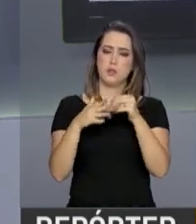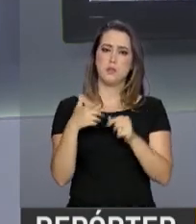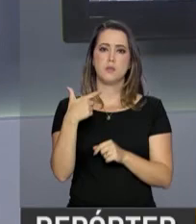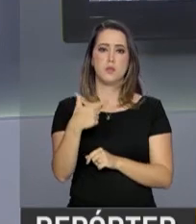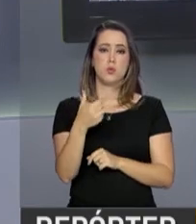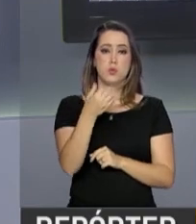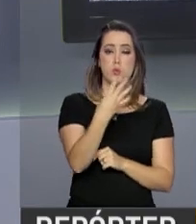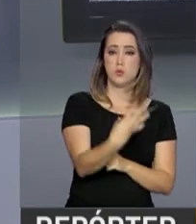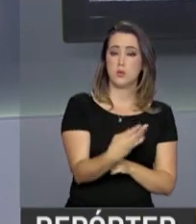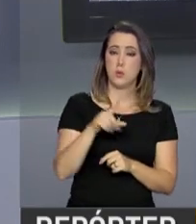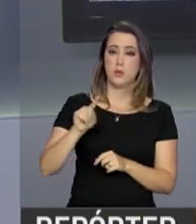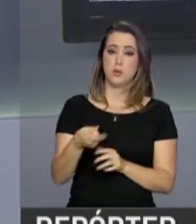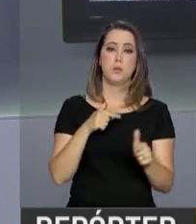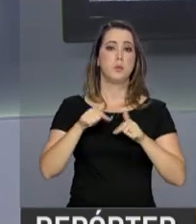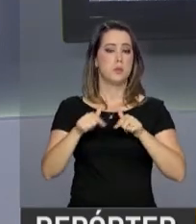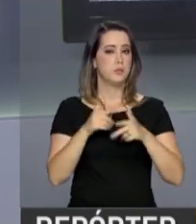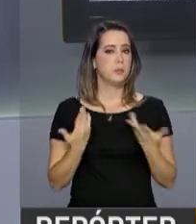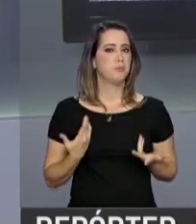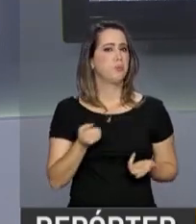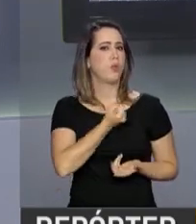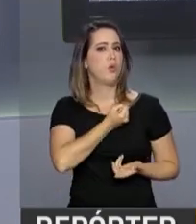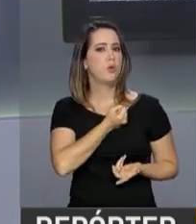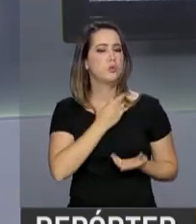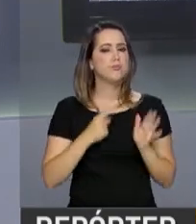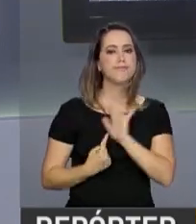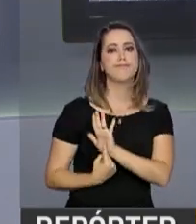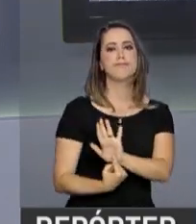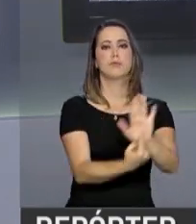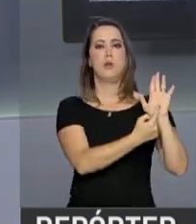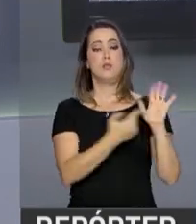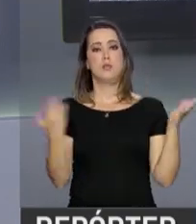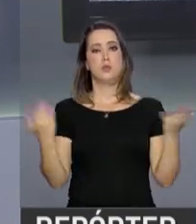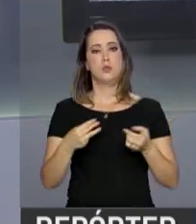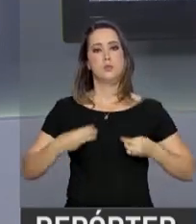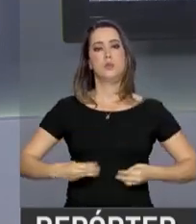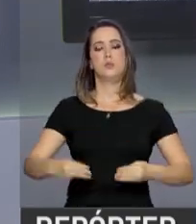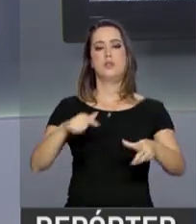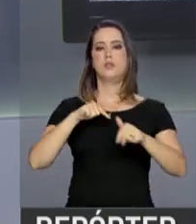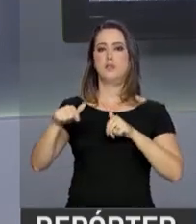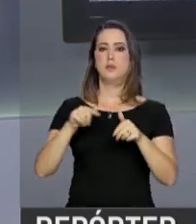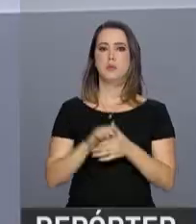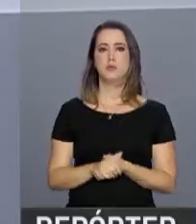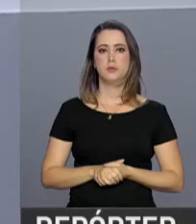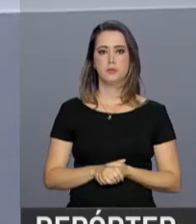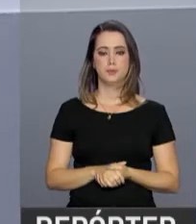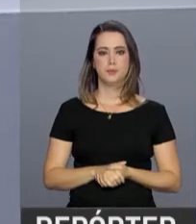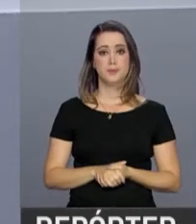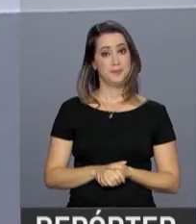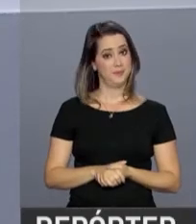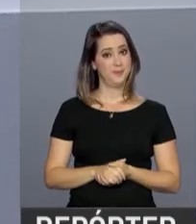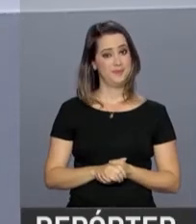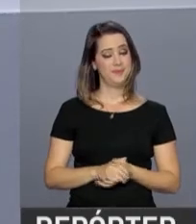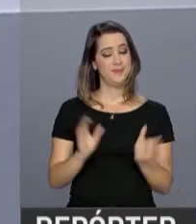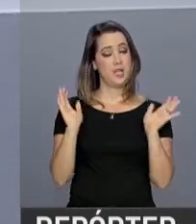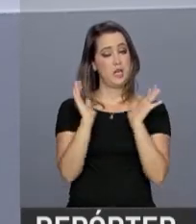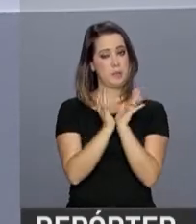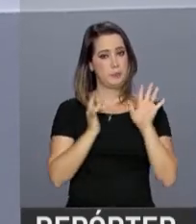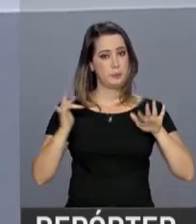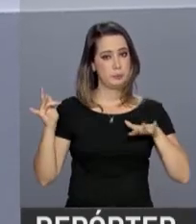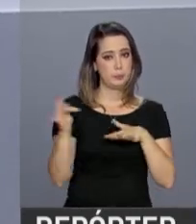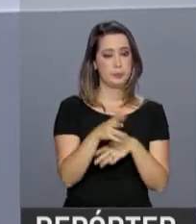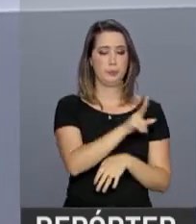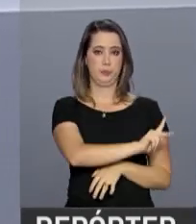de 204 mil empregos. Os números foram divulgados hoje pelo Ministério do Trabalho. Nas redes sociais,